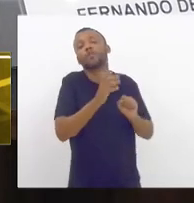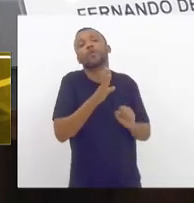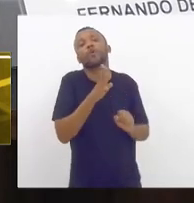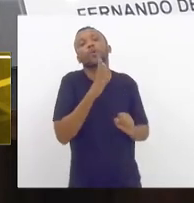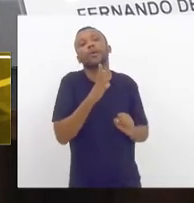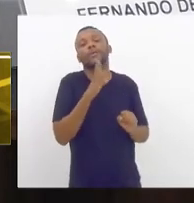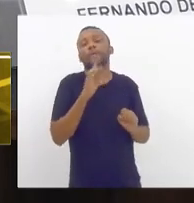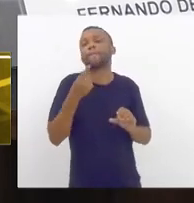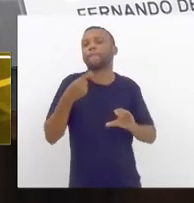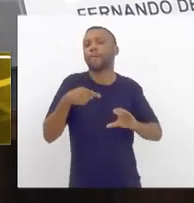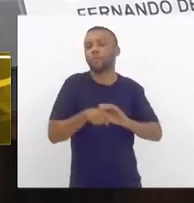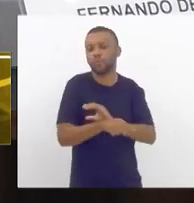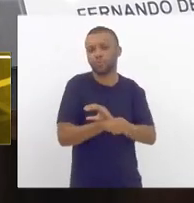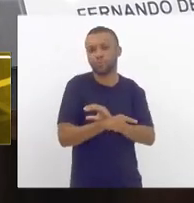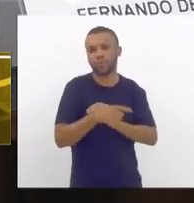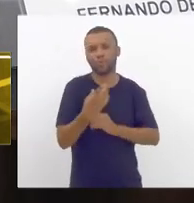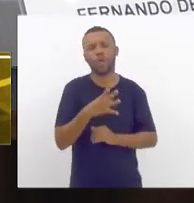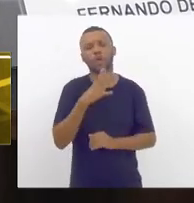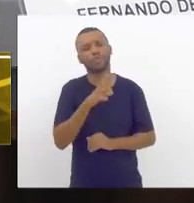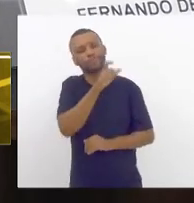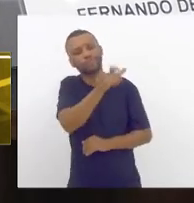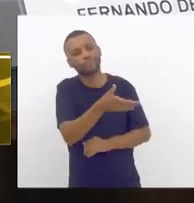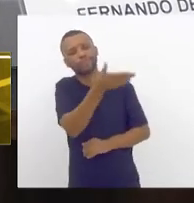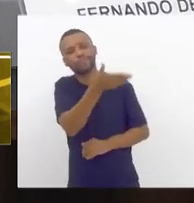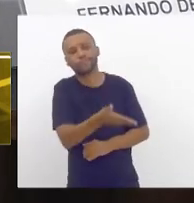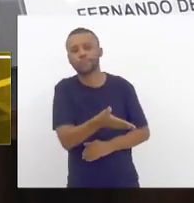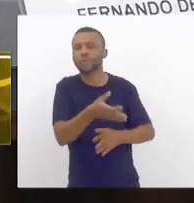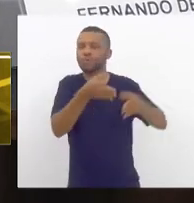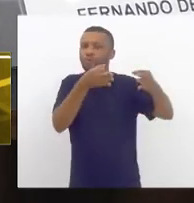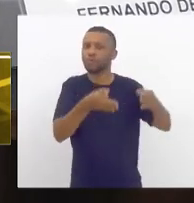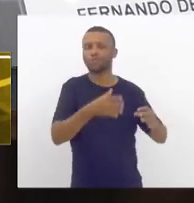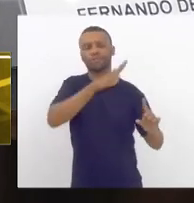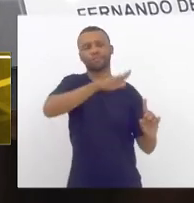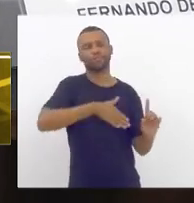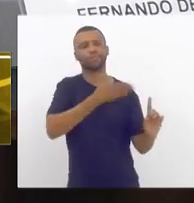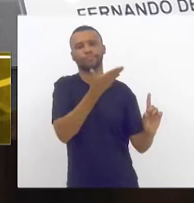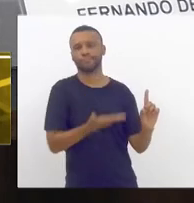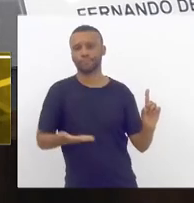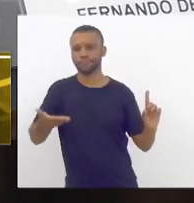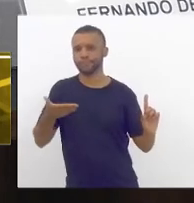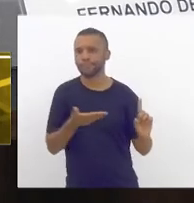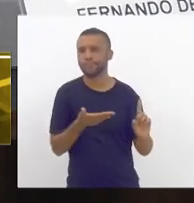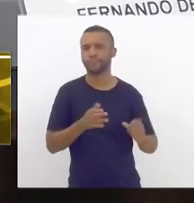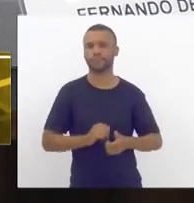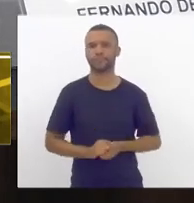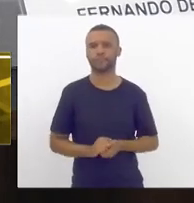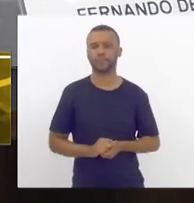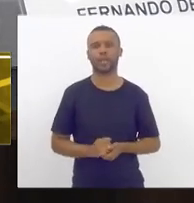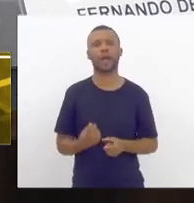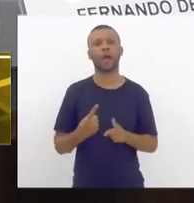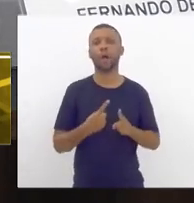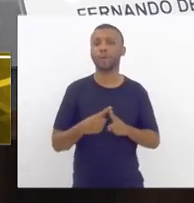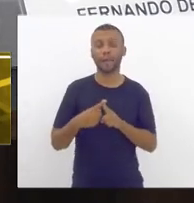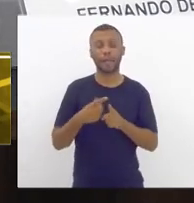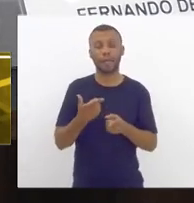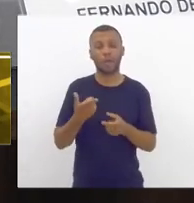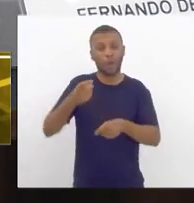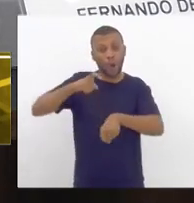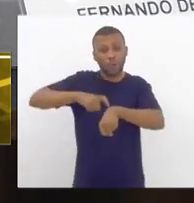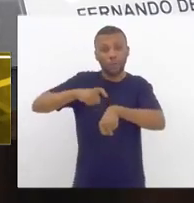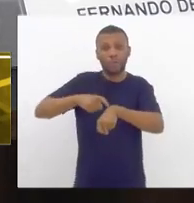pessoa que nós temos aqui devidamente corretamente homenageado Porque as crises também mostram